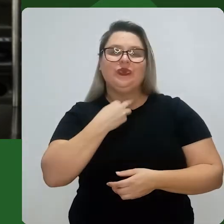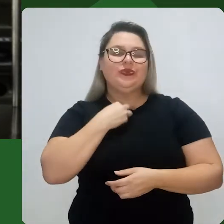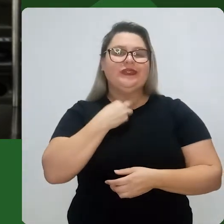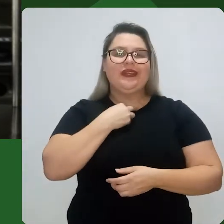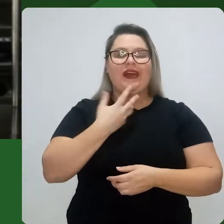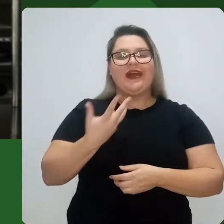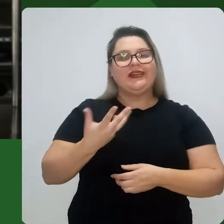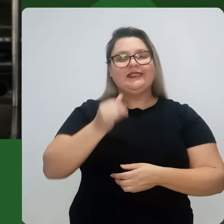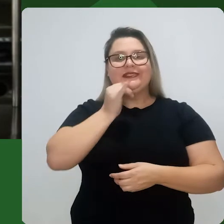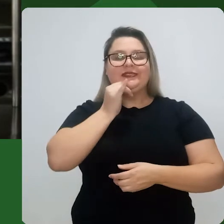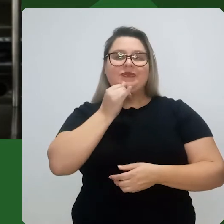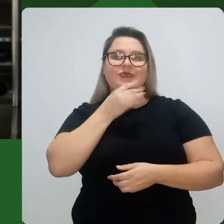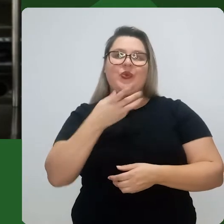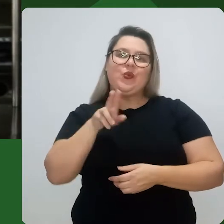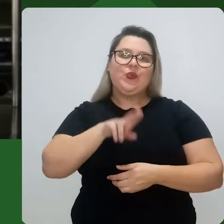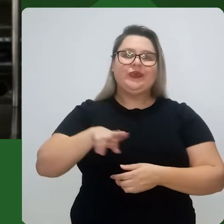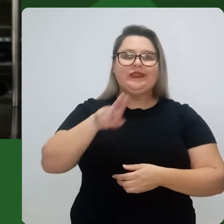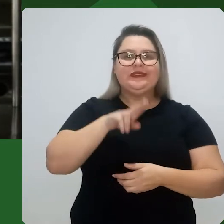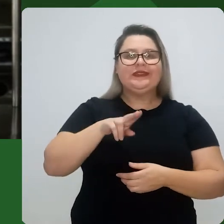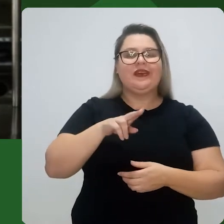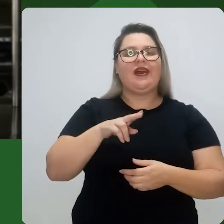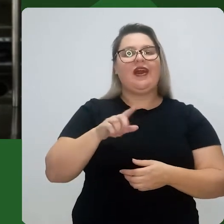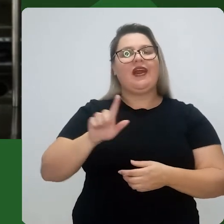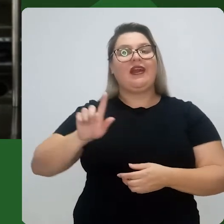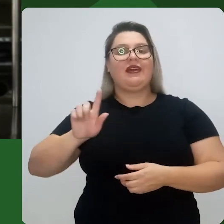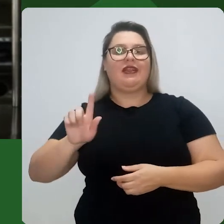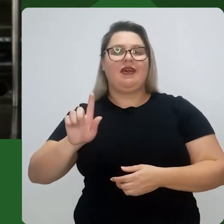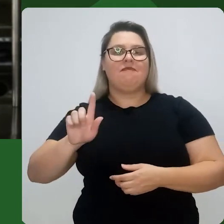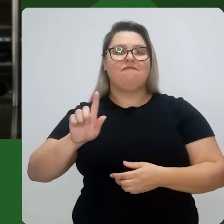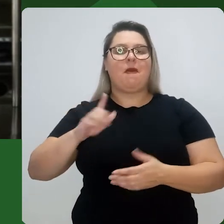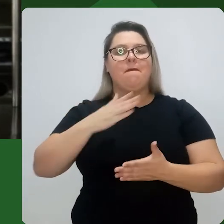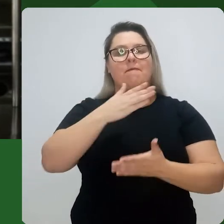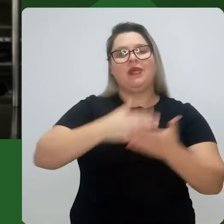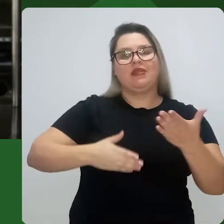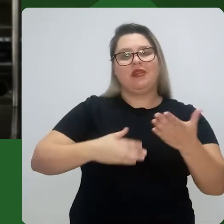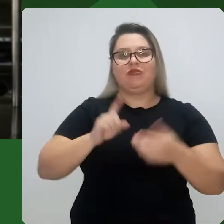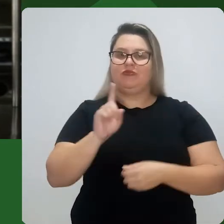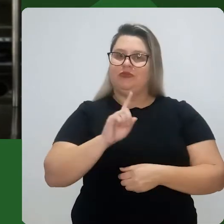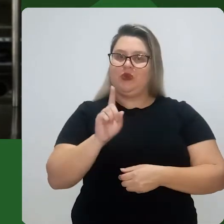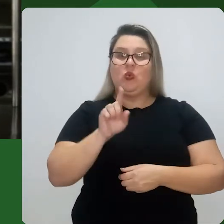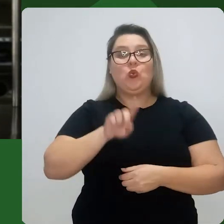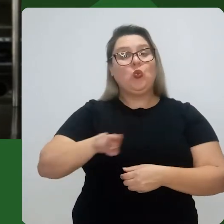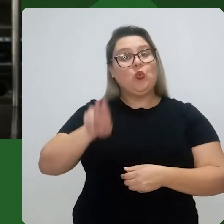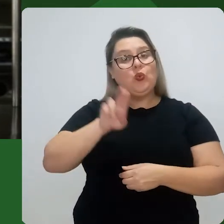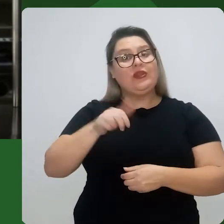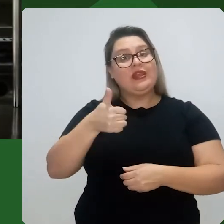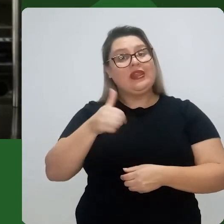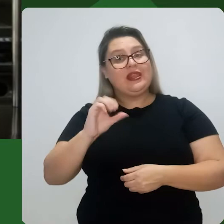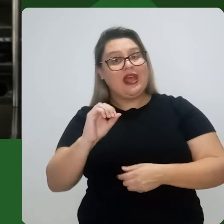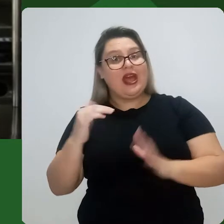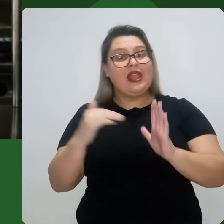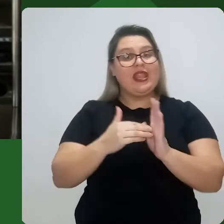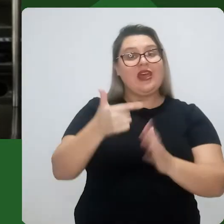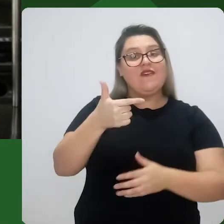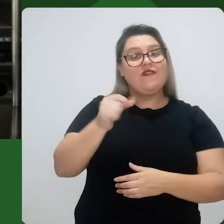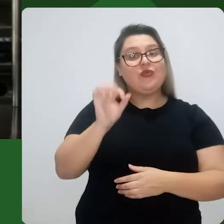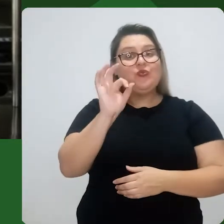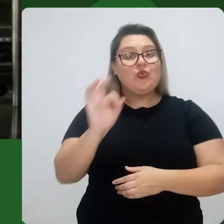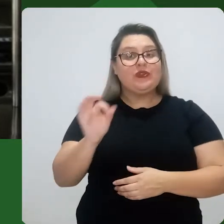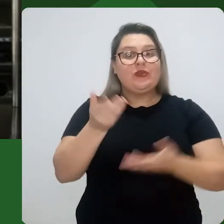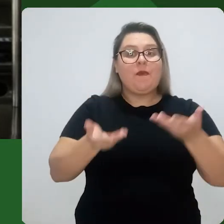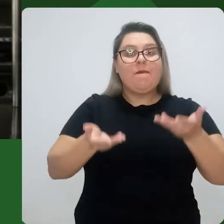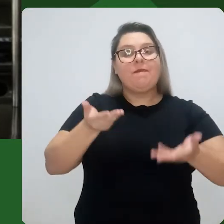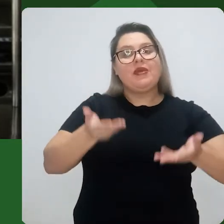para considerar que vamos usar a metade em gramas. A gente usa em torno de 10 a 20% do